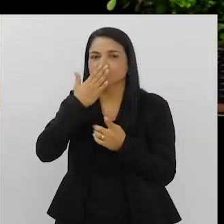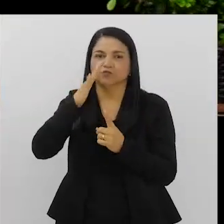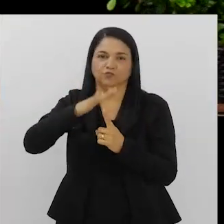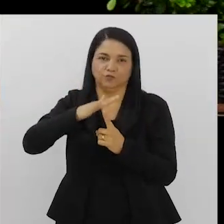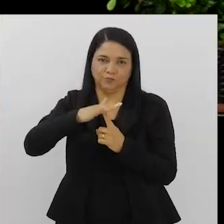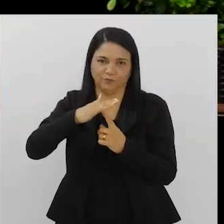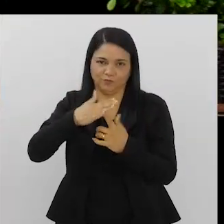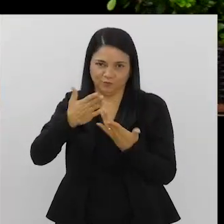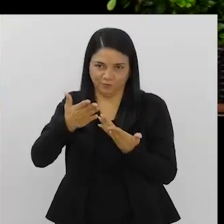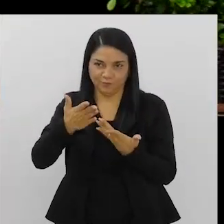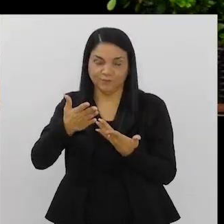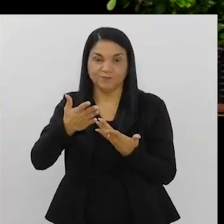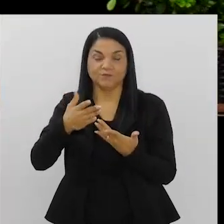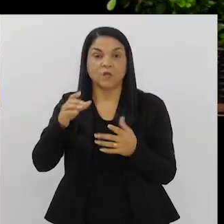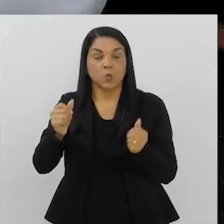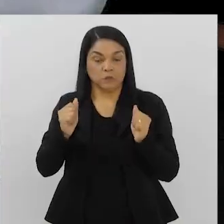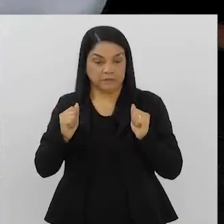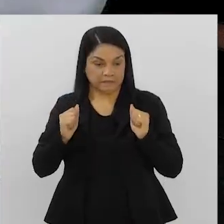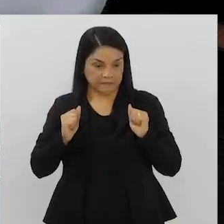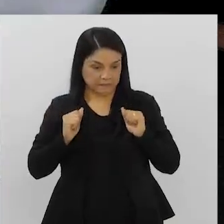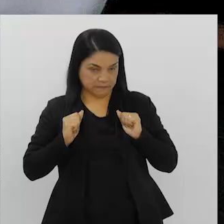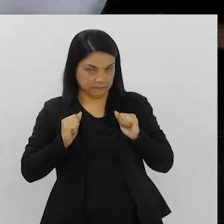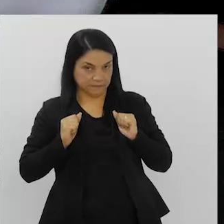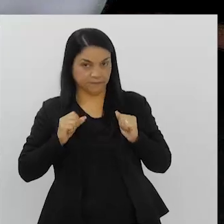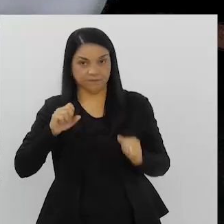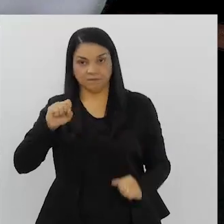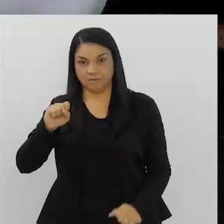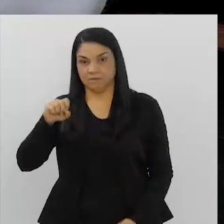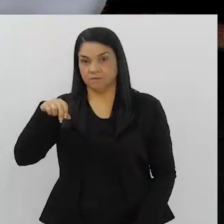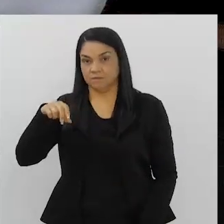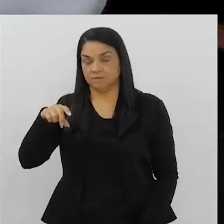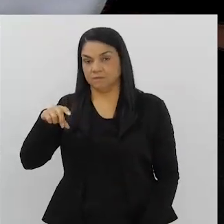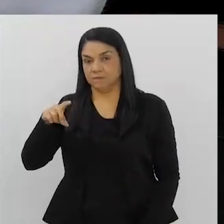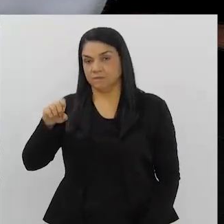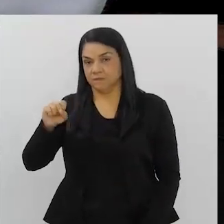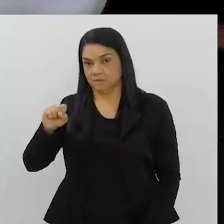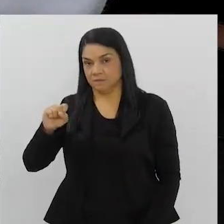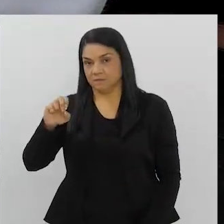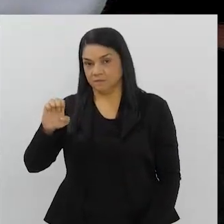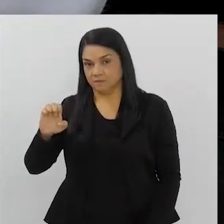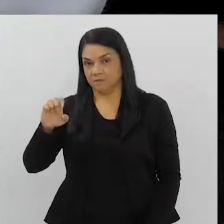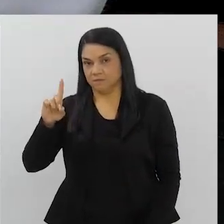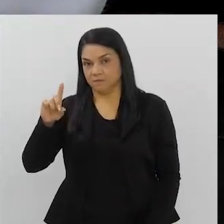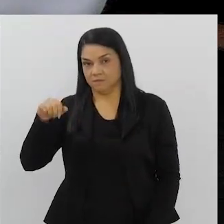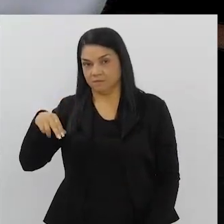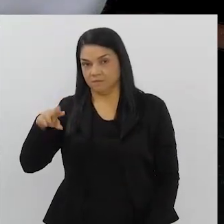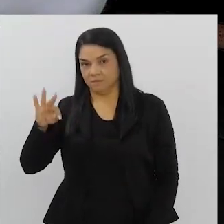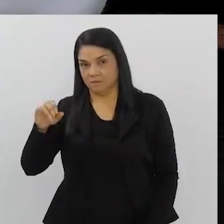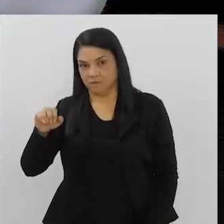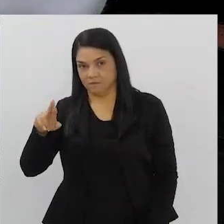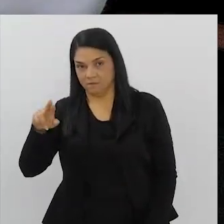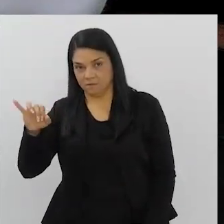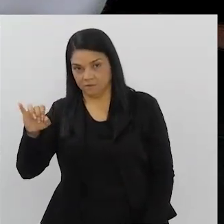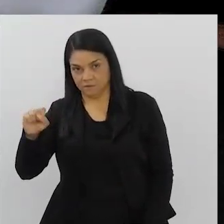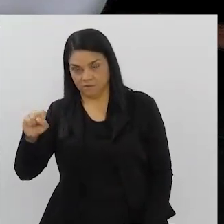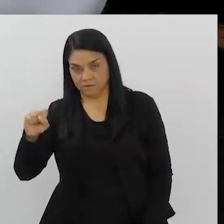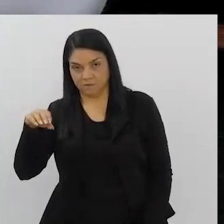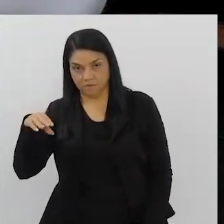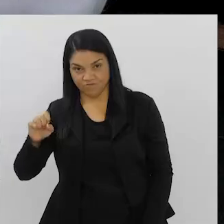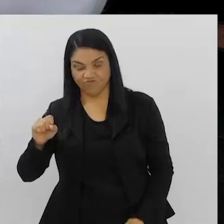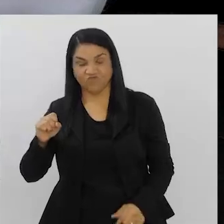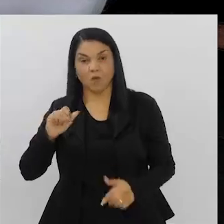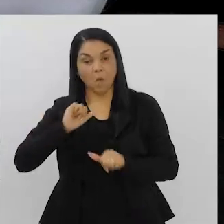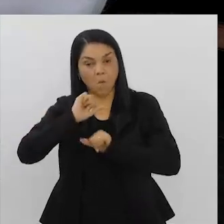todos os gostos, vamos dizer assim. Até porque o sedentarismo, ele altera o funcionamento do nosso organismo, né? Sim, pode